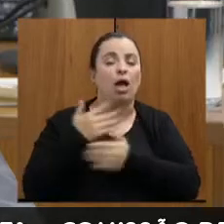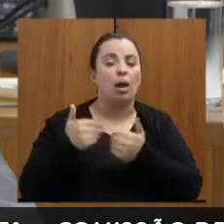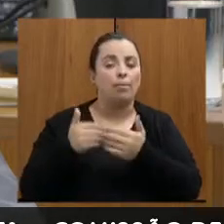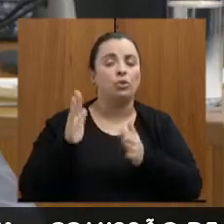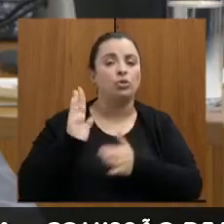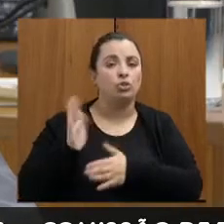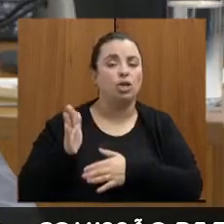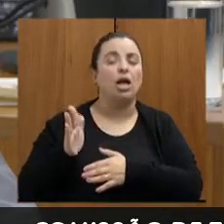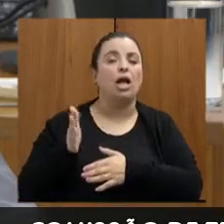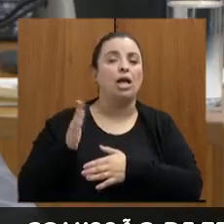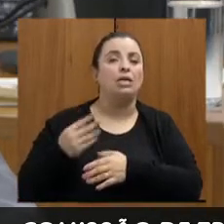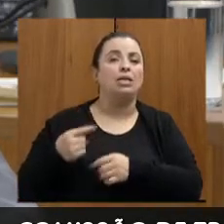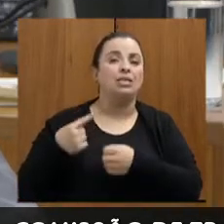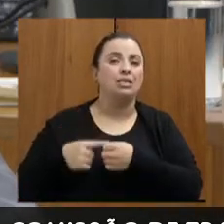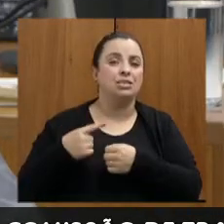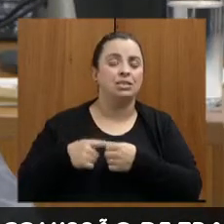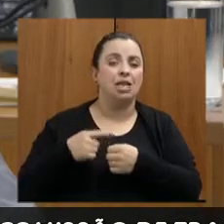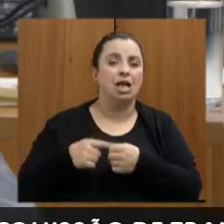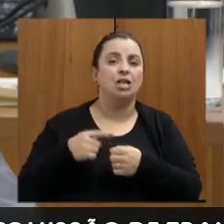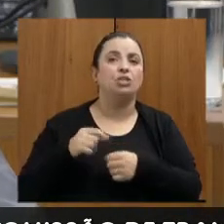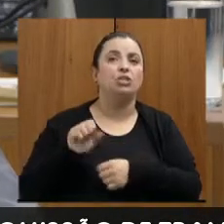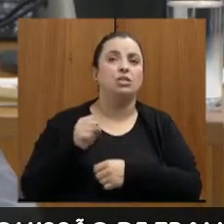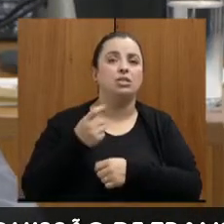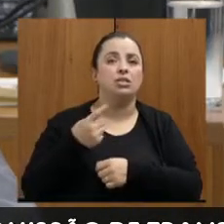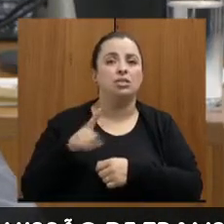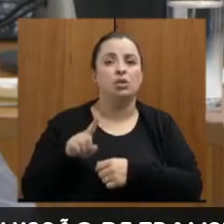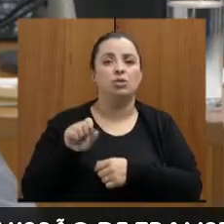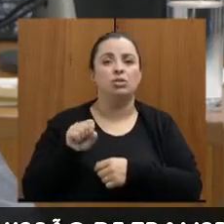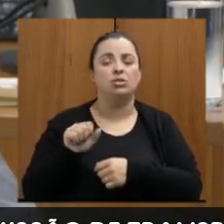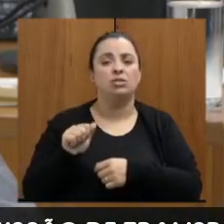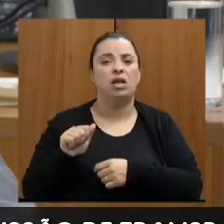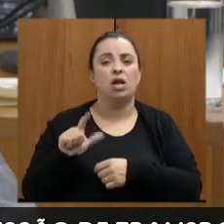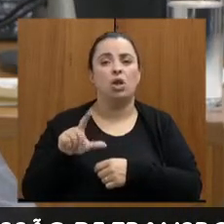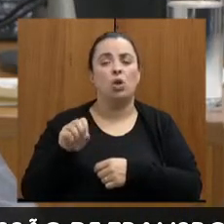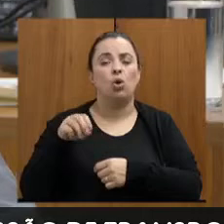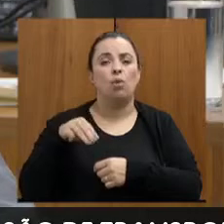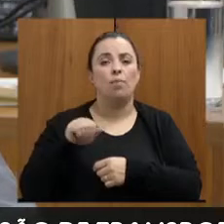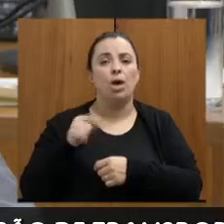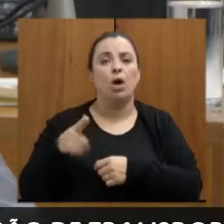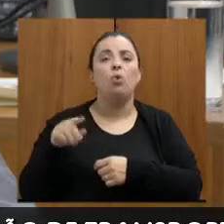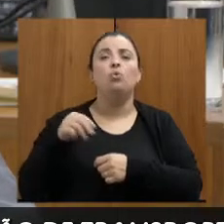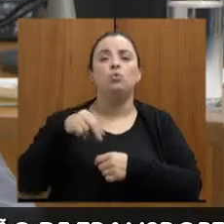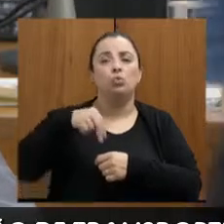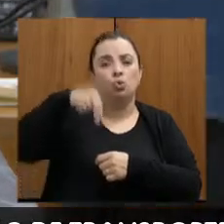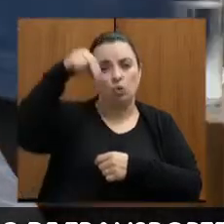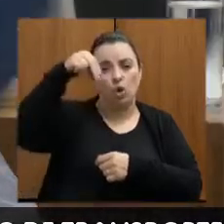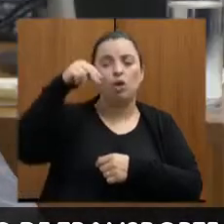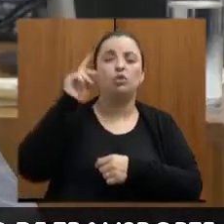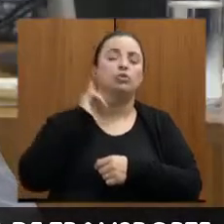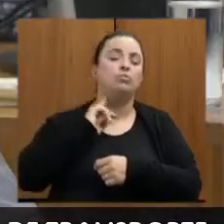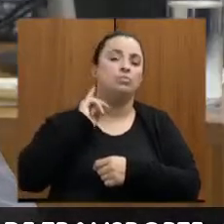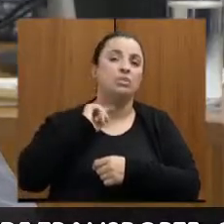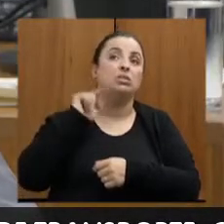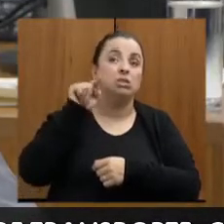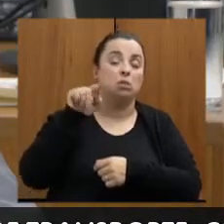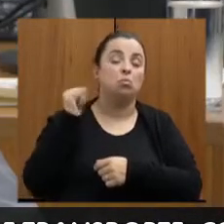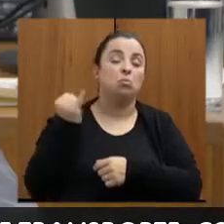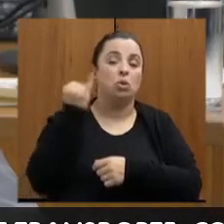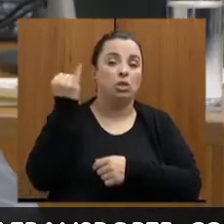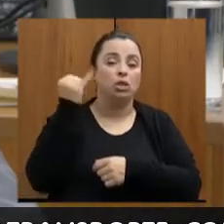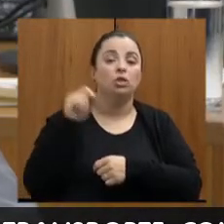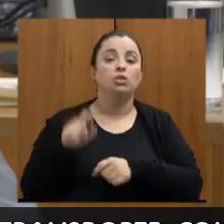cidade que já é celeiro da na alça do nosso norte de Minas de Minas Gerais no celeiro importante da